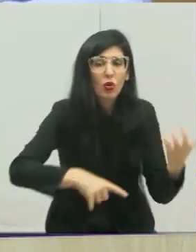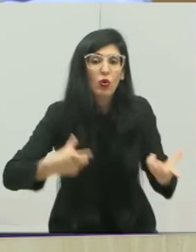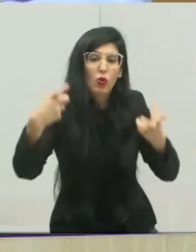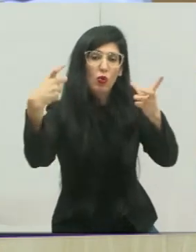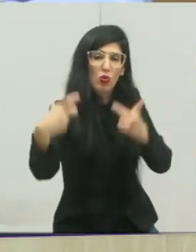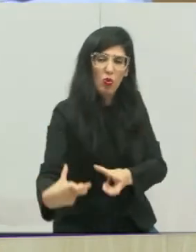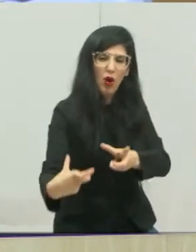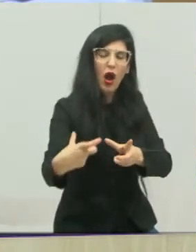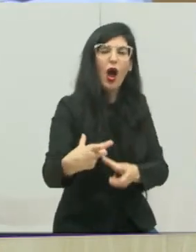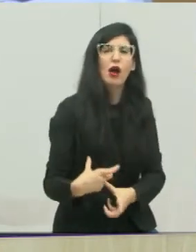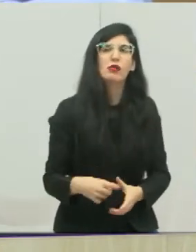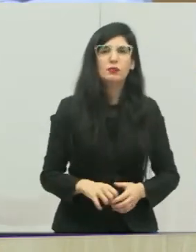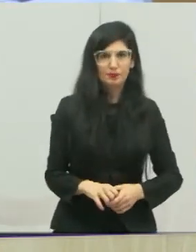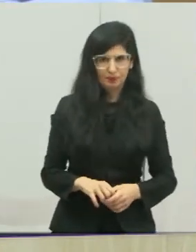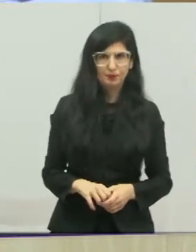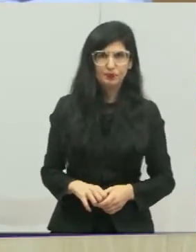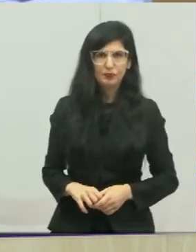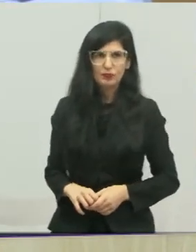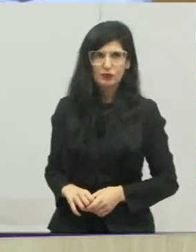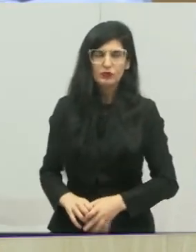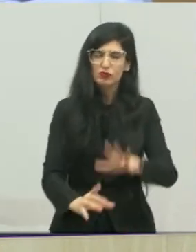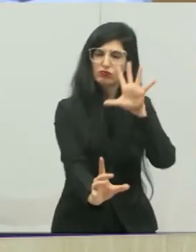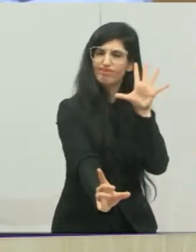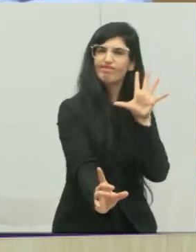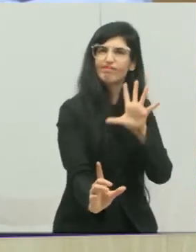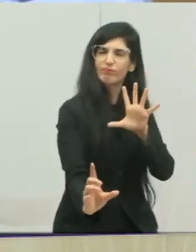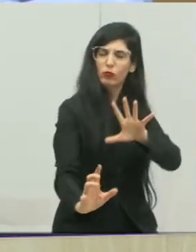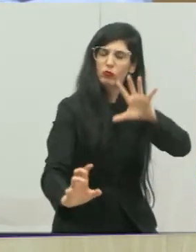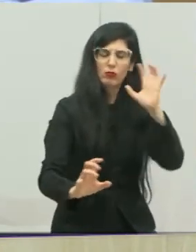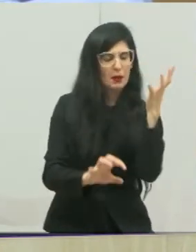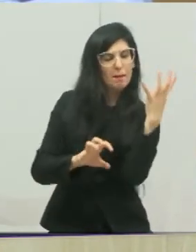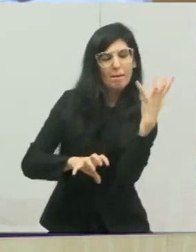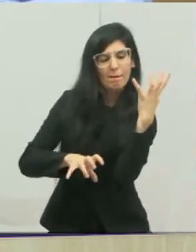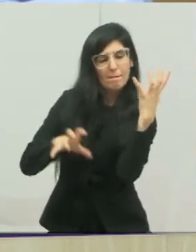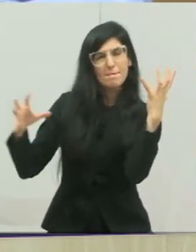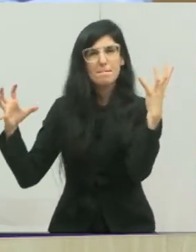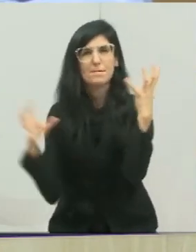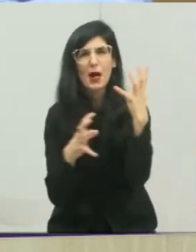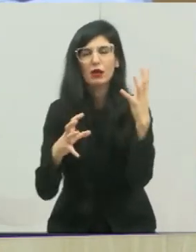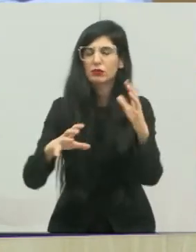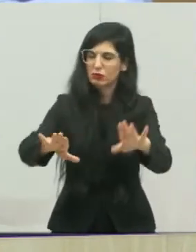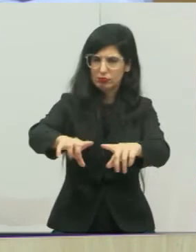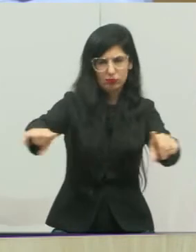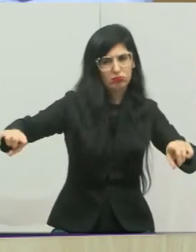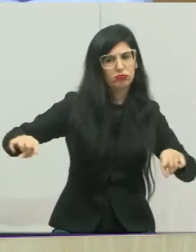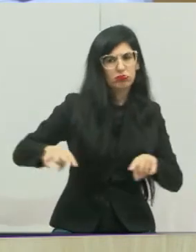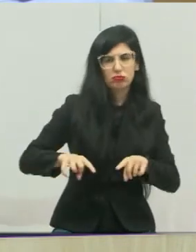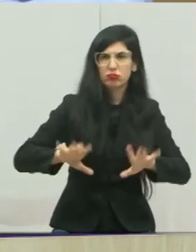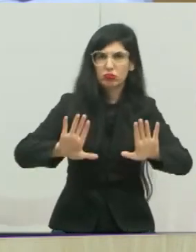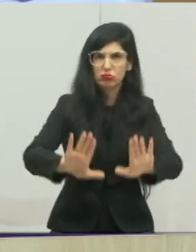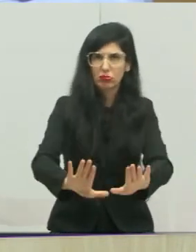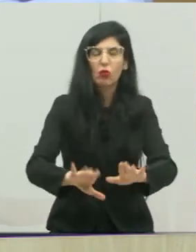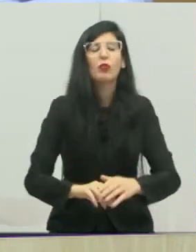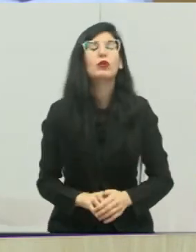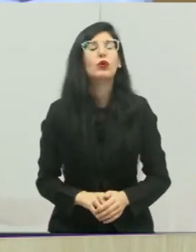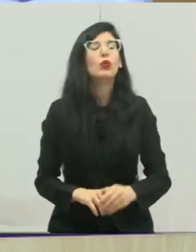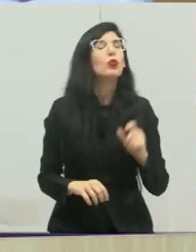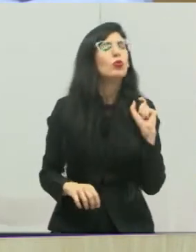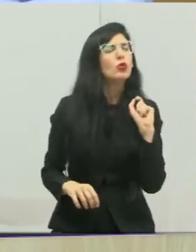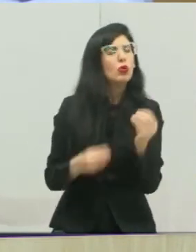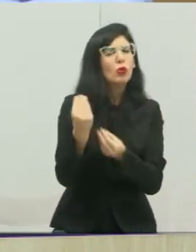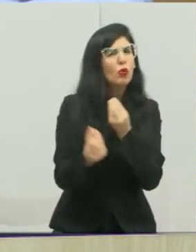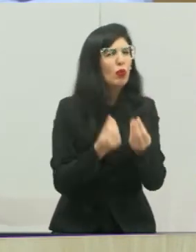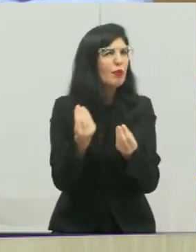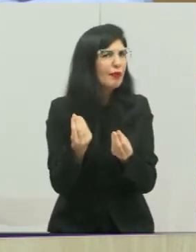baixo impacto ambiental naquele local? Terceiro, diante deste caso, o que prescreve o plano diretor em nosso município? Estão